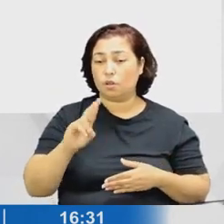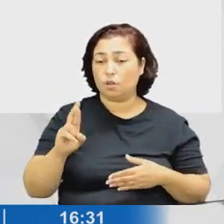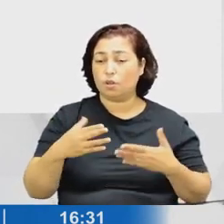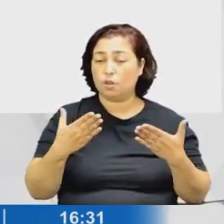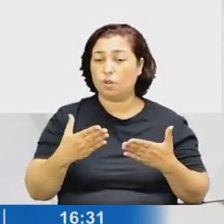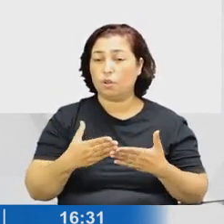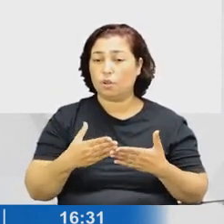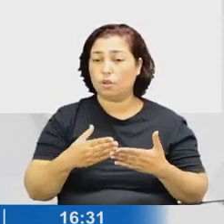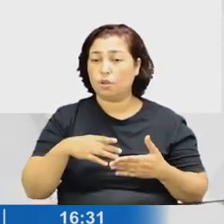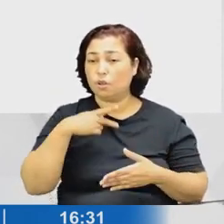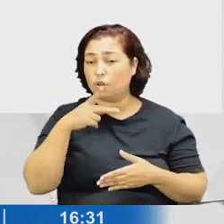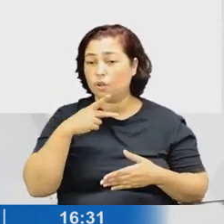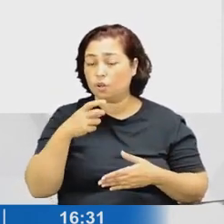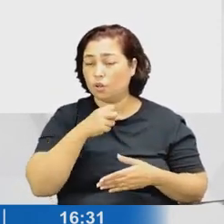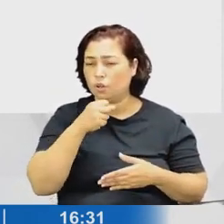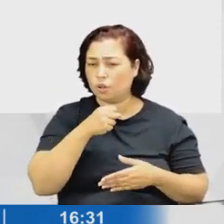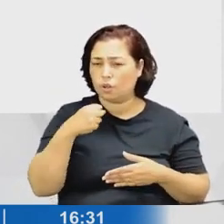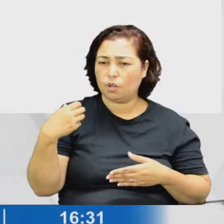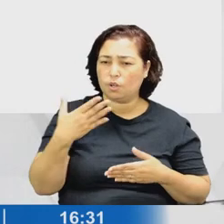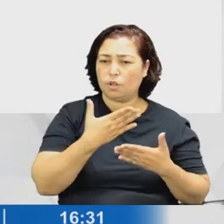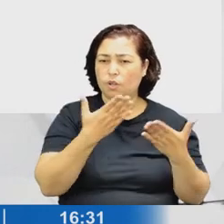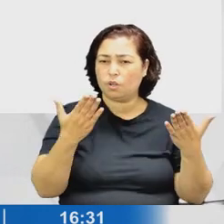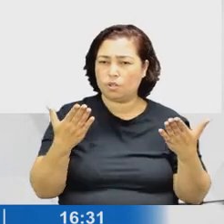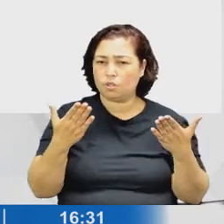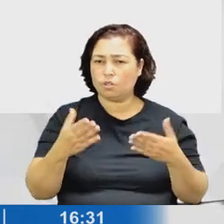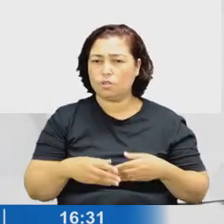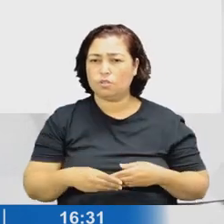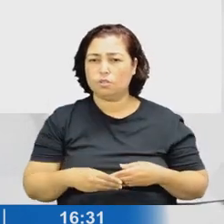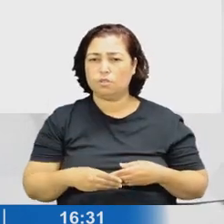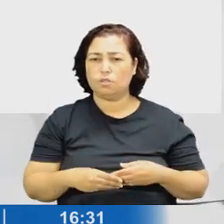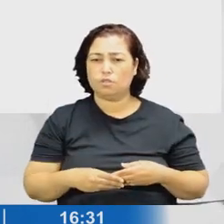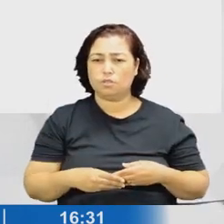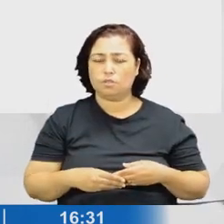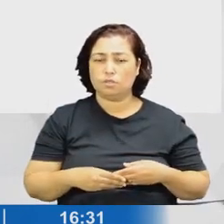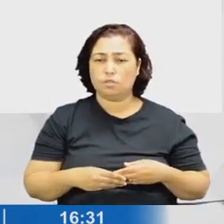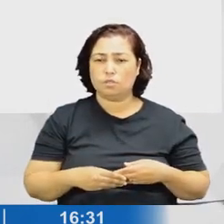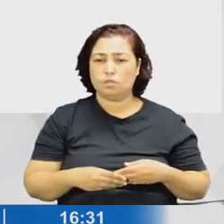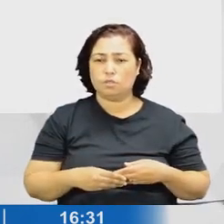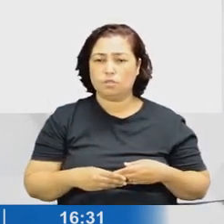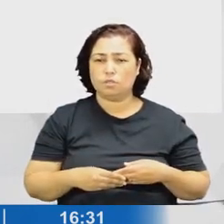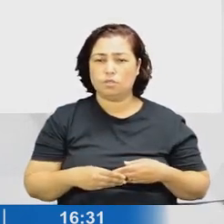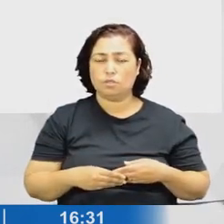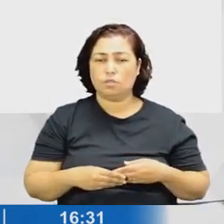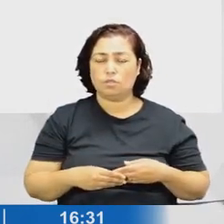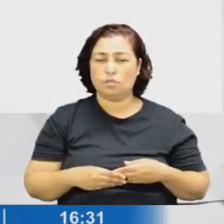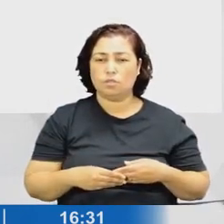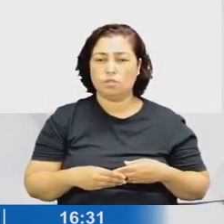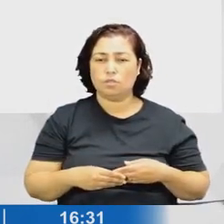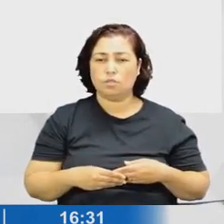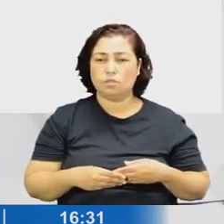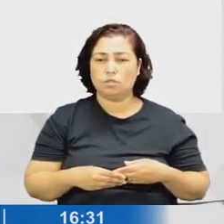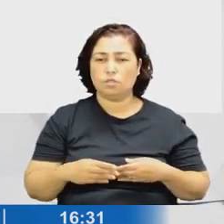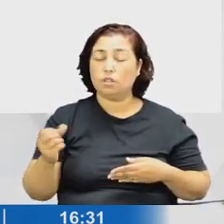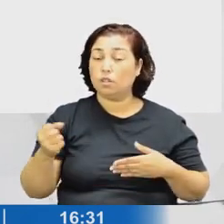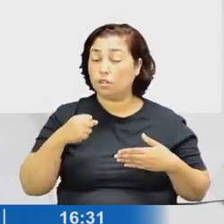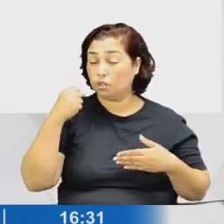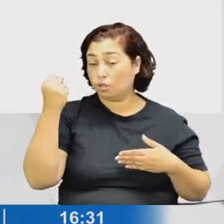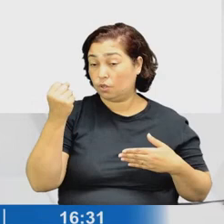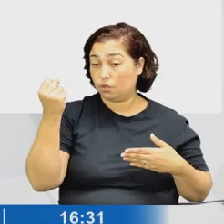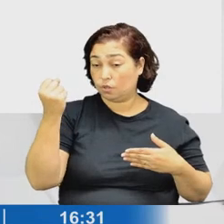correndo né nossa que homem viril dando entrevista correndo né pro jornalista meu Deus que herói né